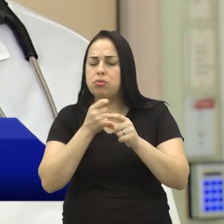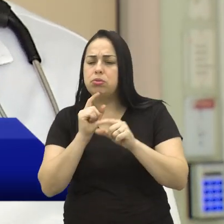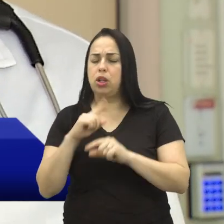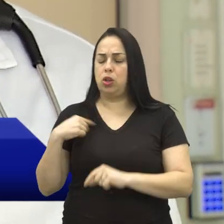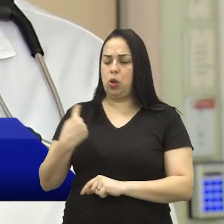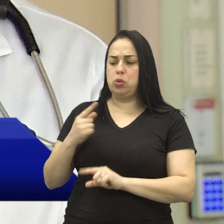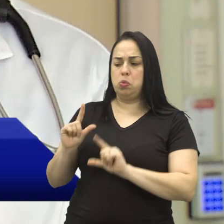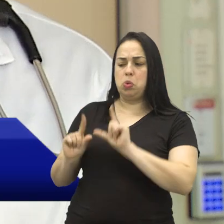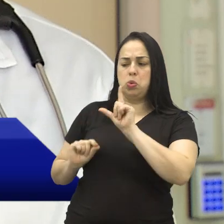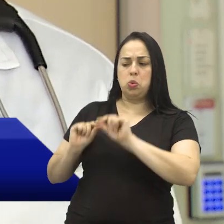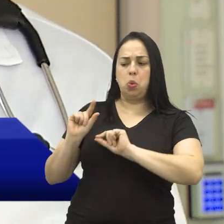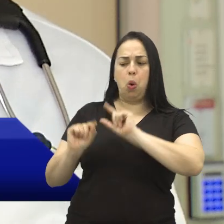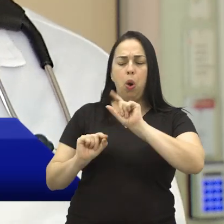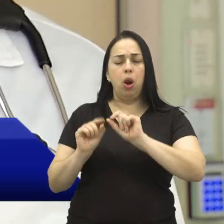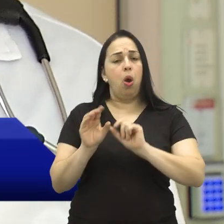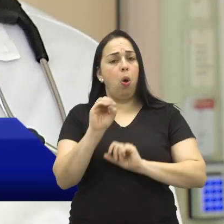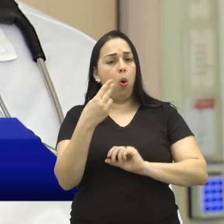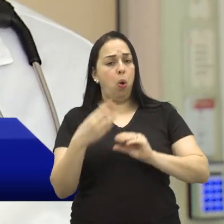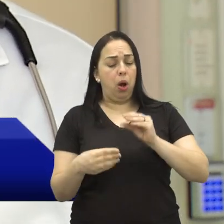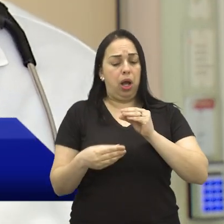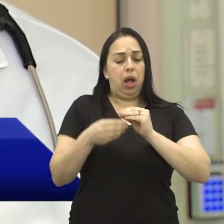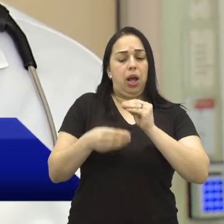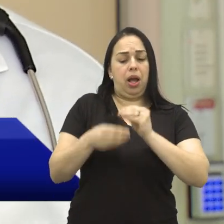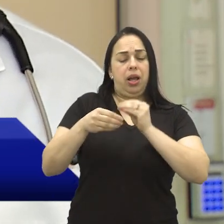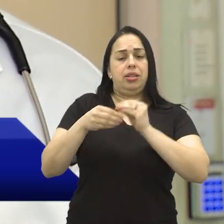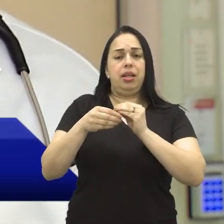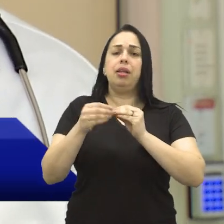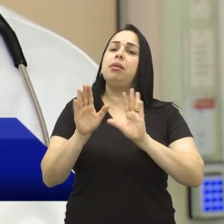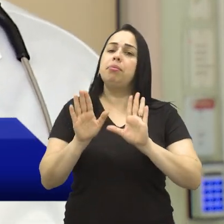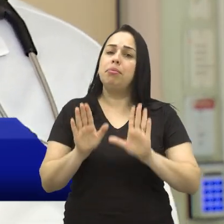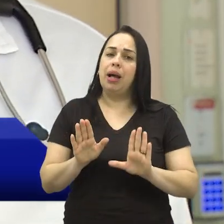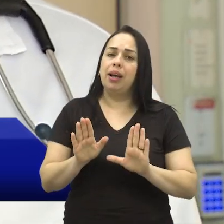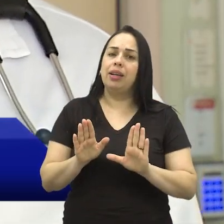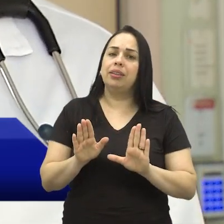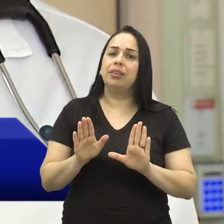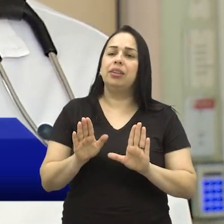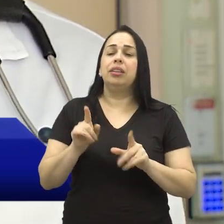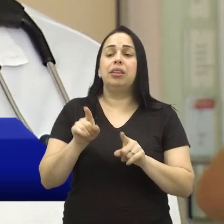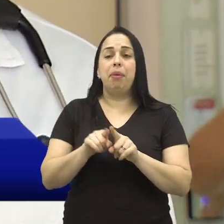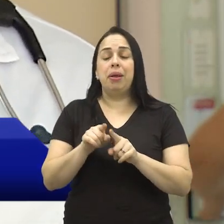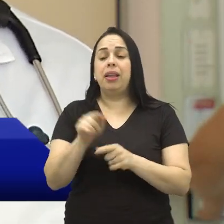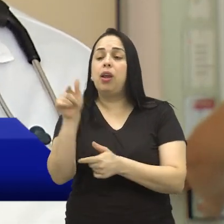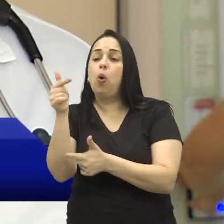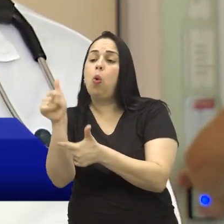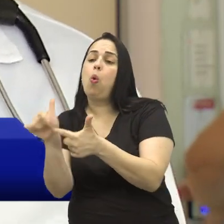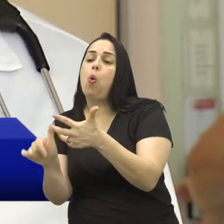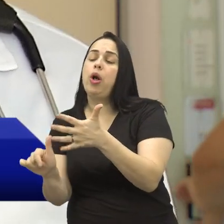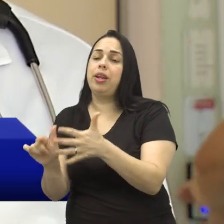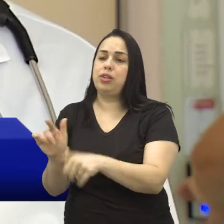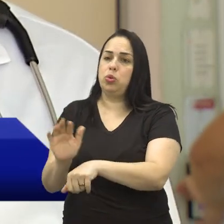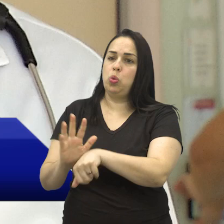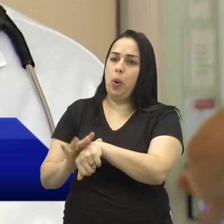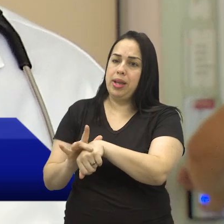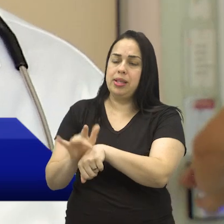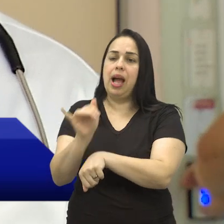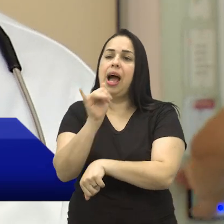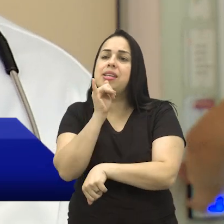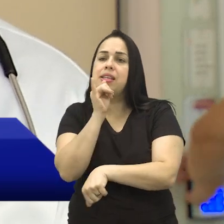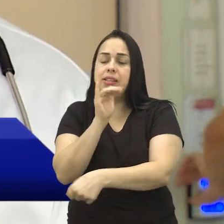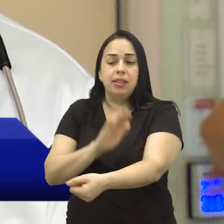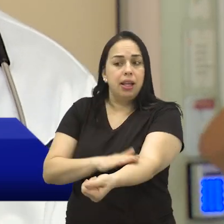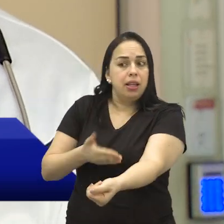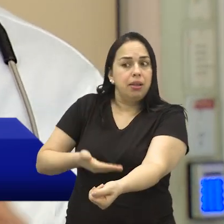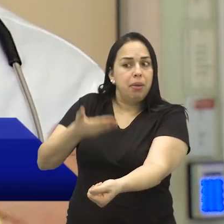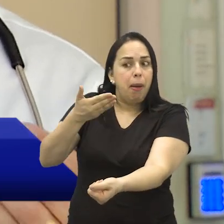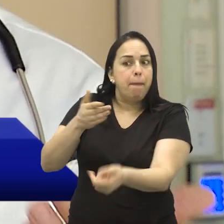gente acrescenta medicações ou então a gente faz o tratamento para hipertensão baseado nas comorbidades que os pacientes têm. Então, às vezes o paciente é um paciente